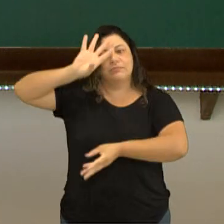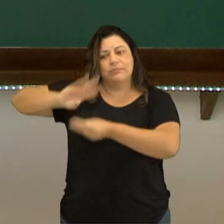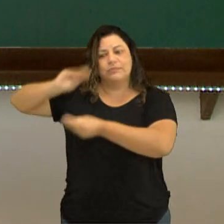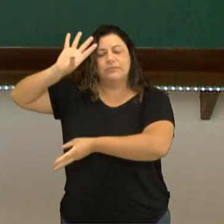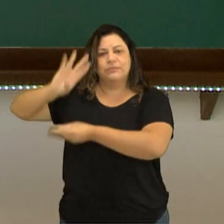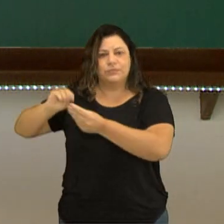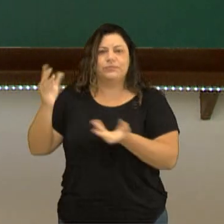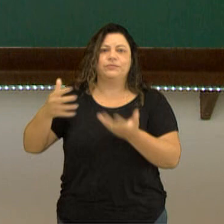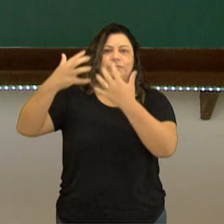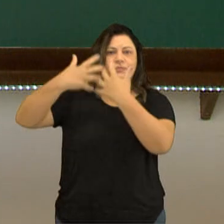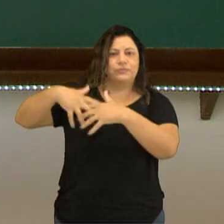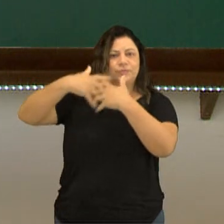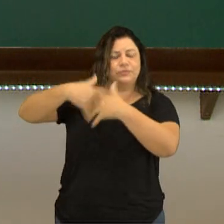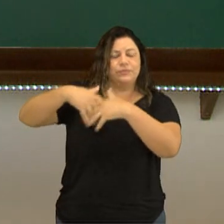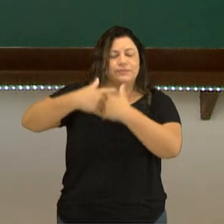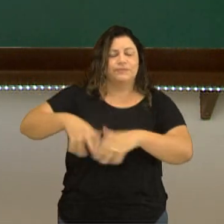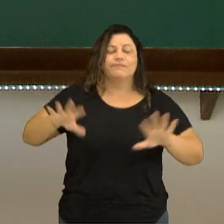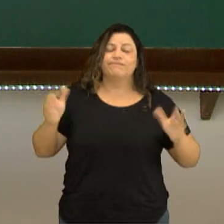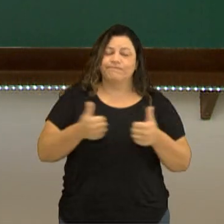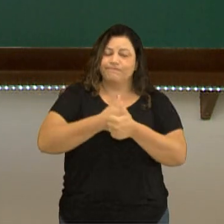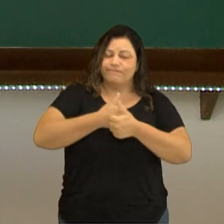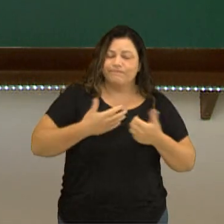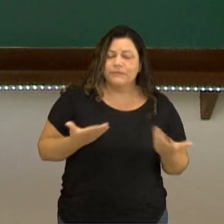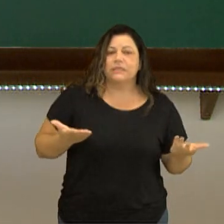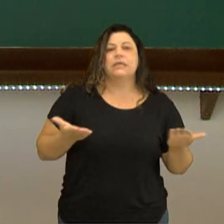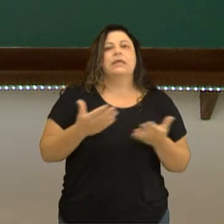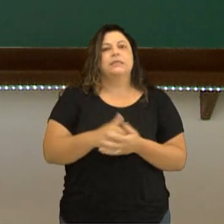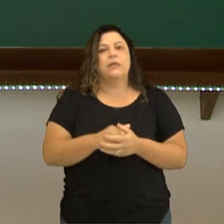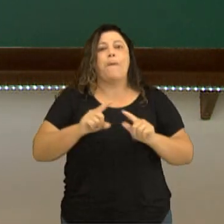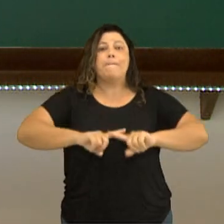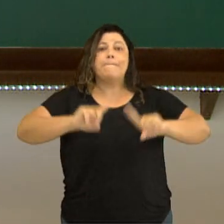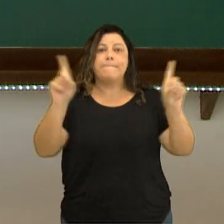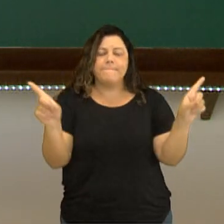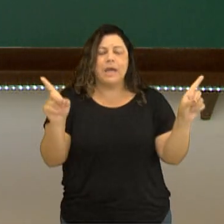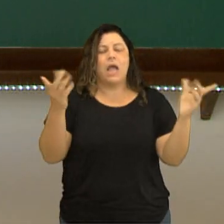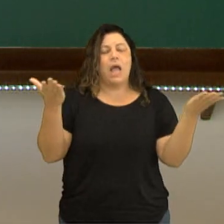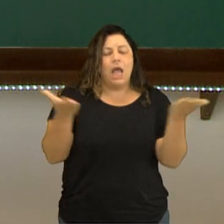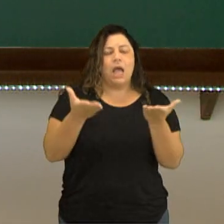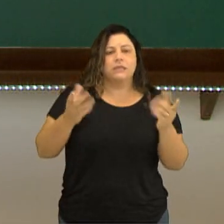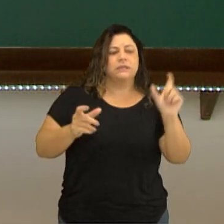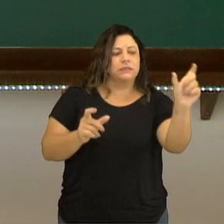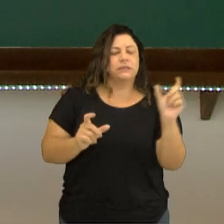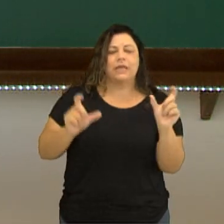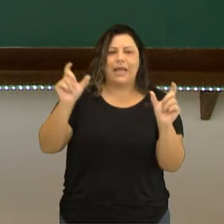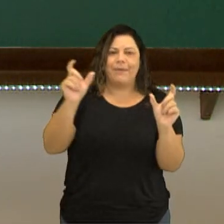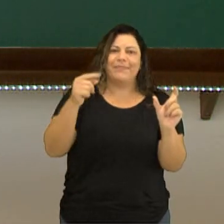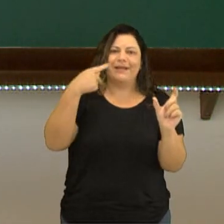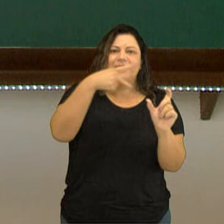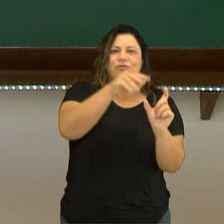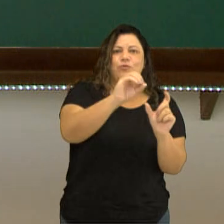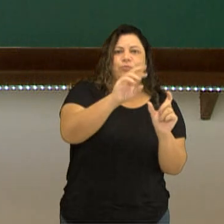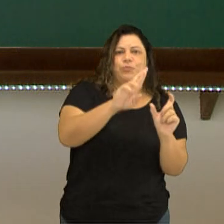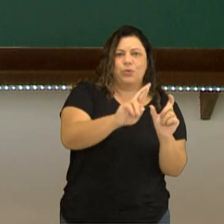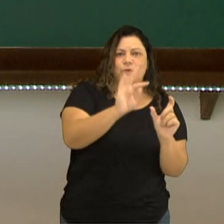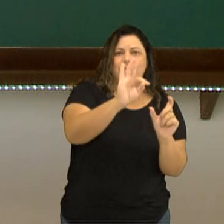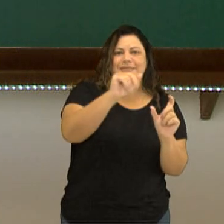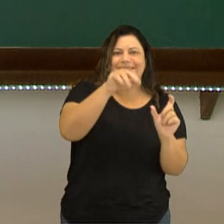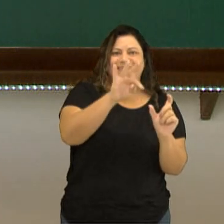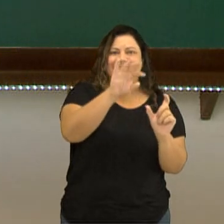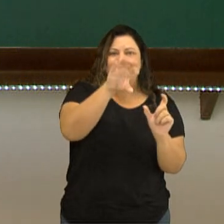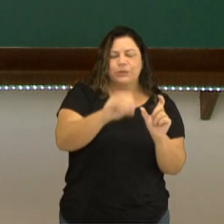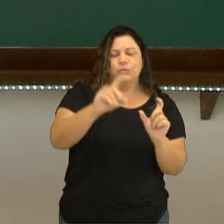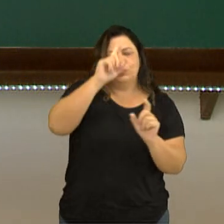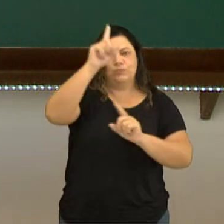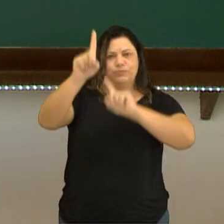seu raciocínio, isso sem sombra de dúvidas. Mas essa palavra, portanto, reforça essa